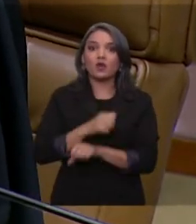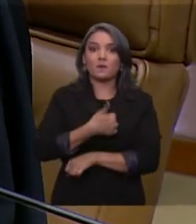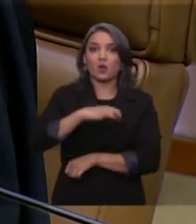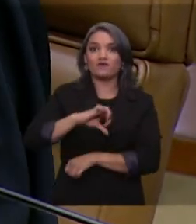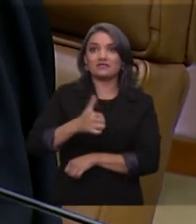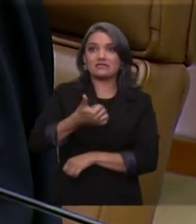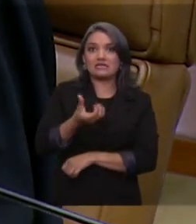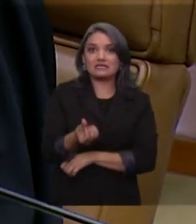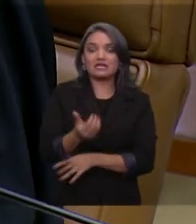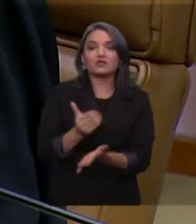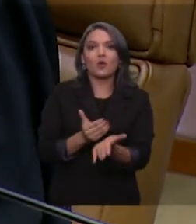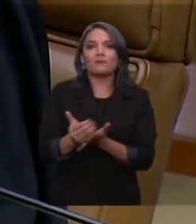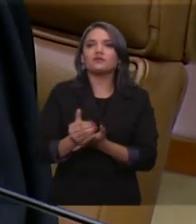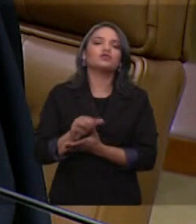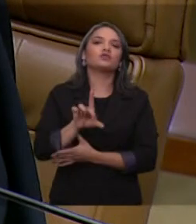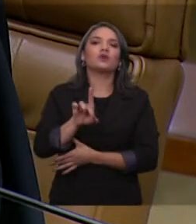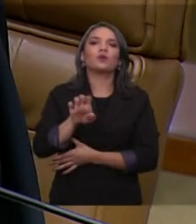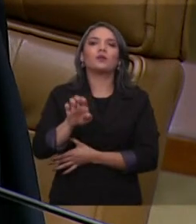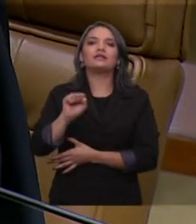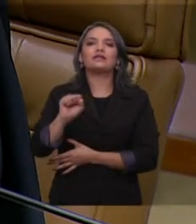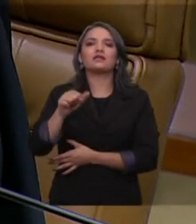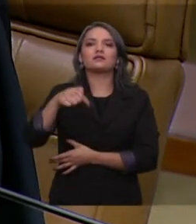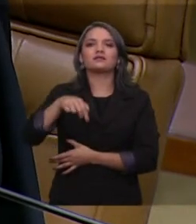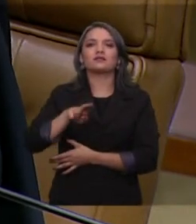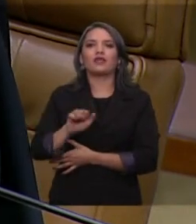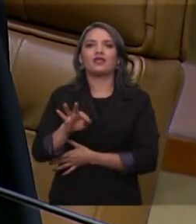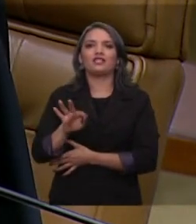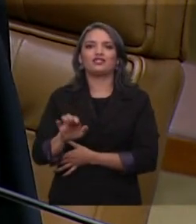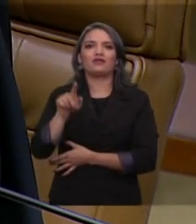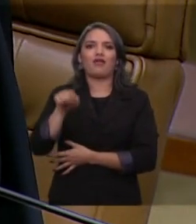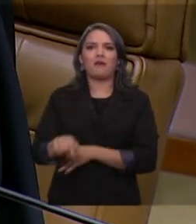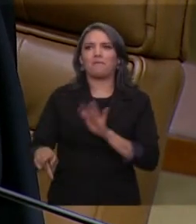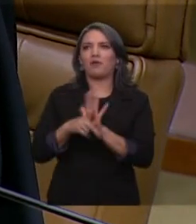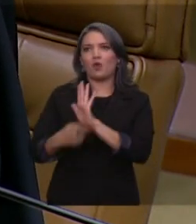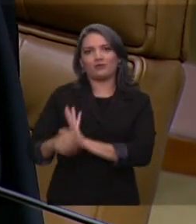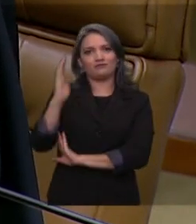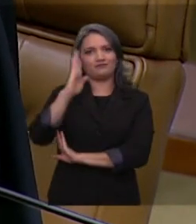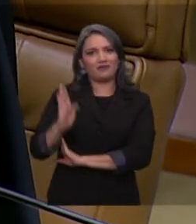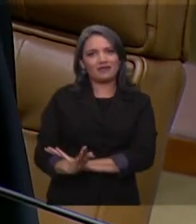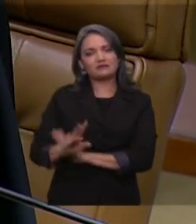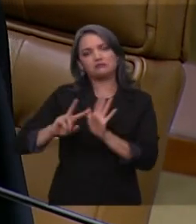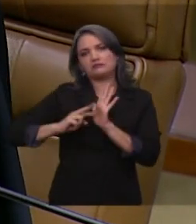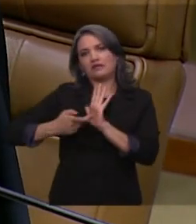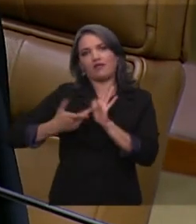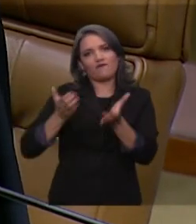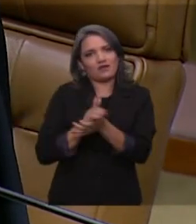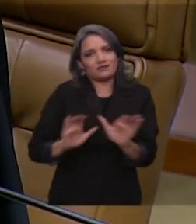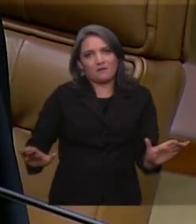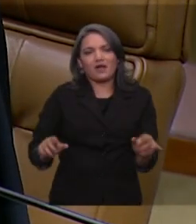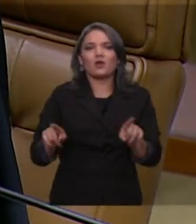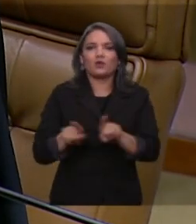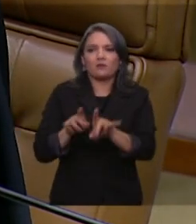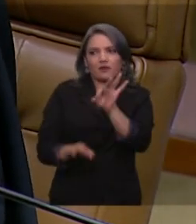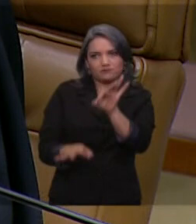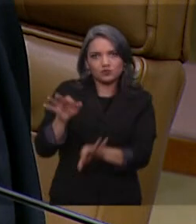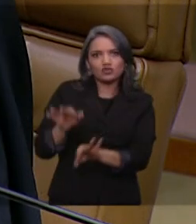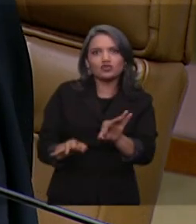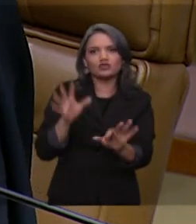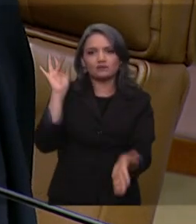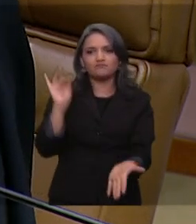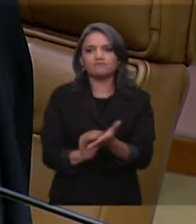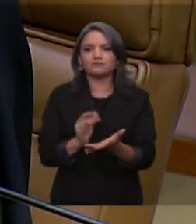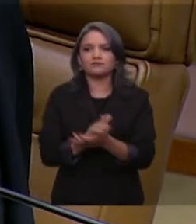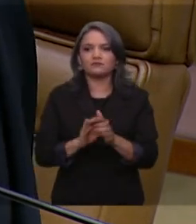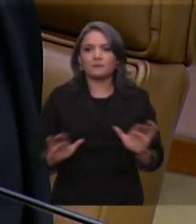judicial. Isso eu pontuo aqui para colocar que a separação judicial, a